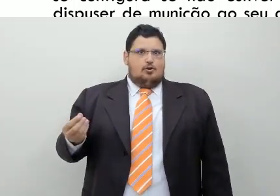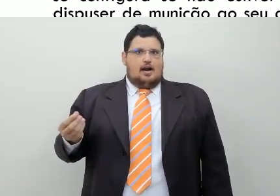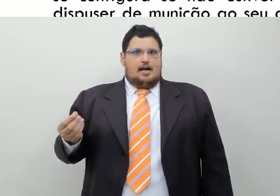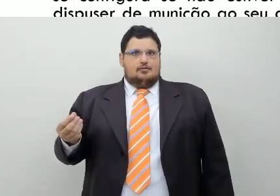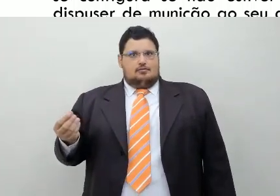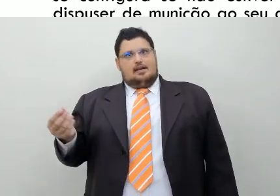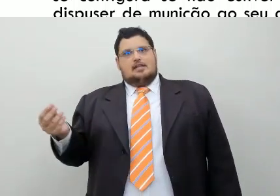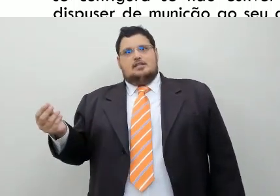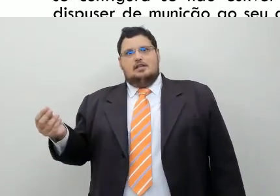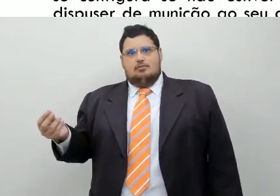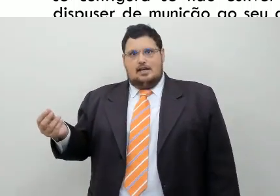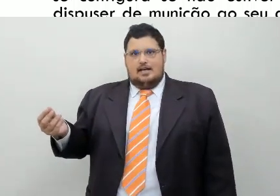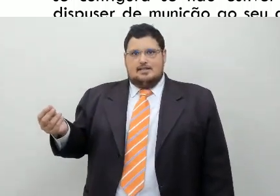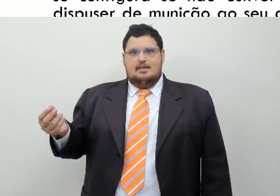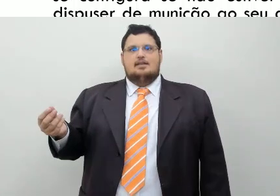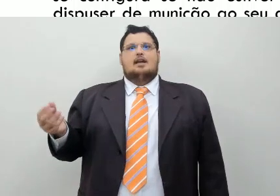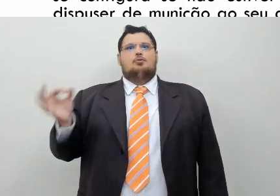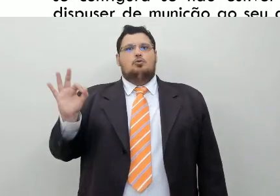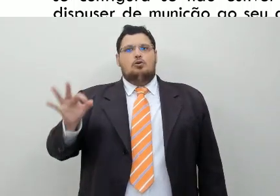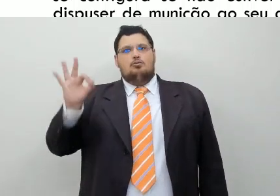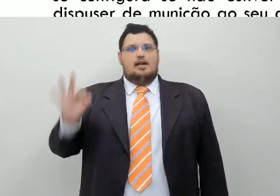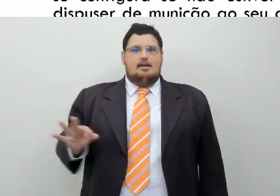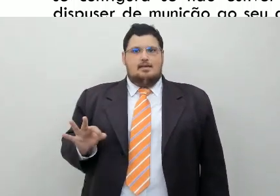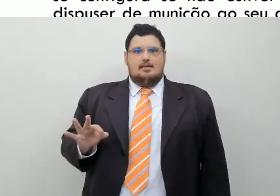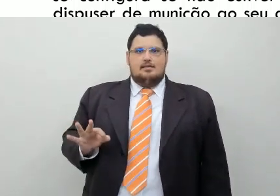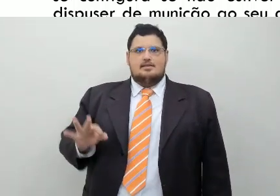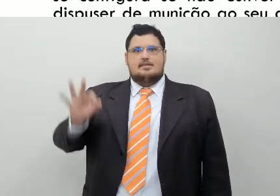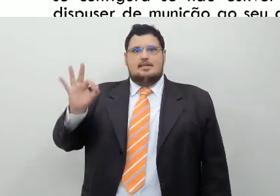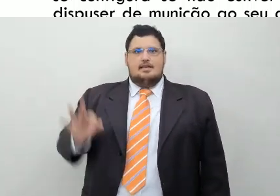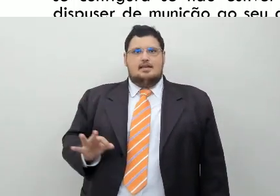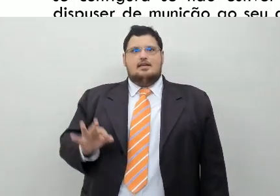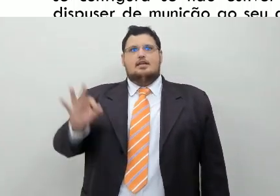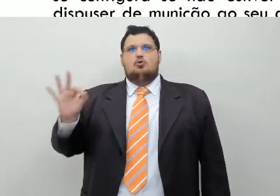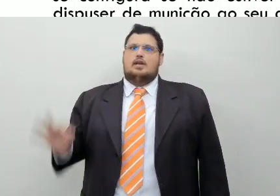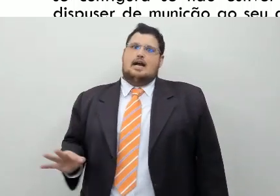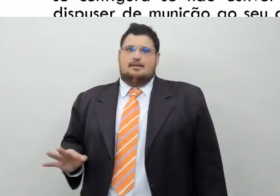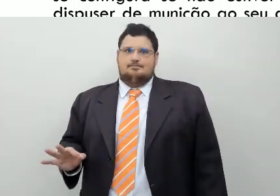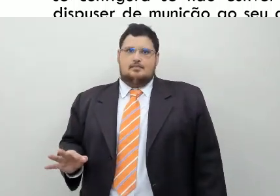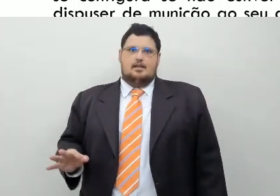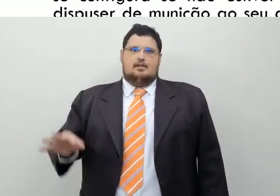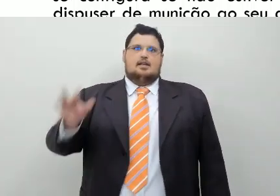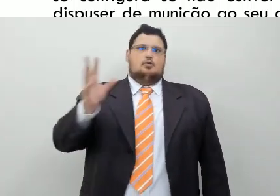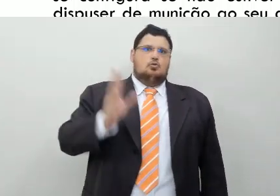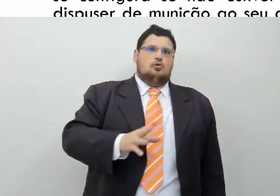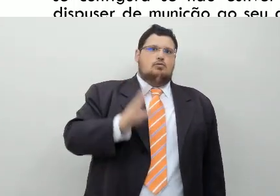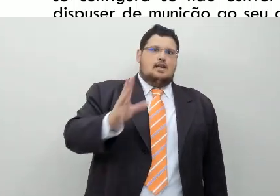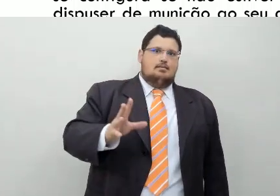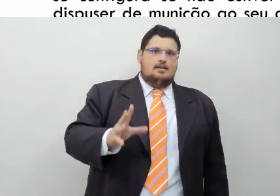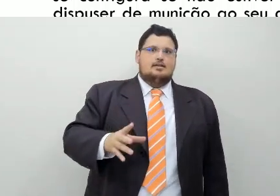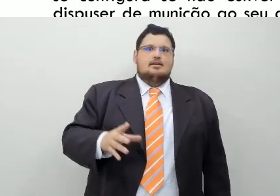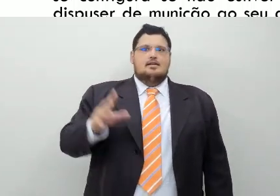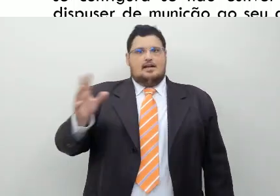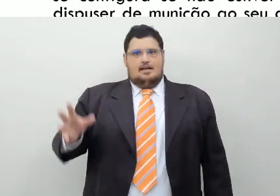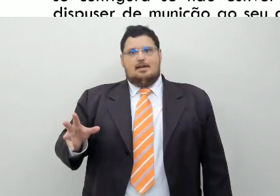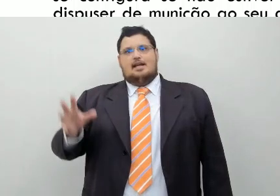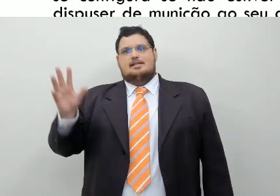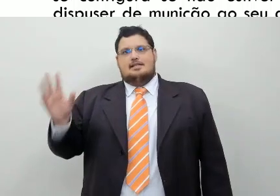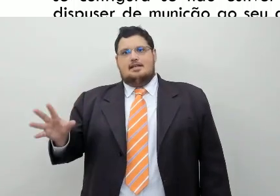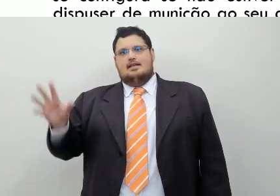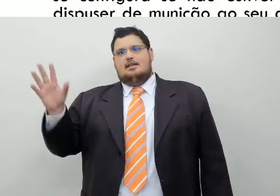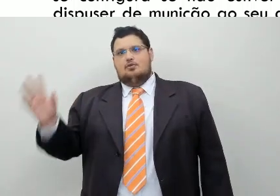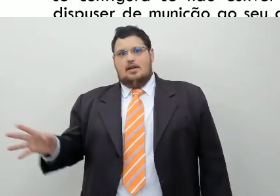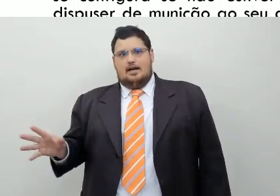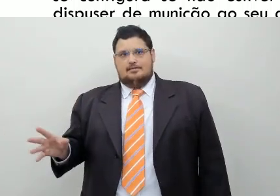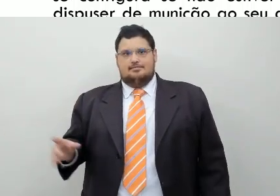tem um brocardo latino, em latim, que é o nullum crimen sine iuria. Nullum crimen, né?